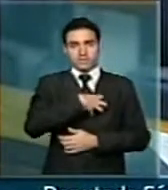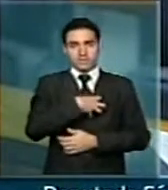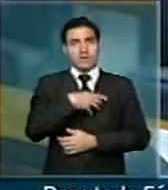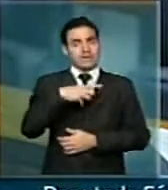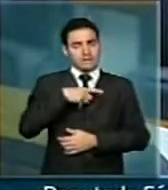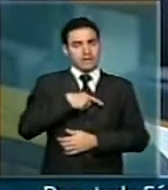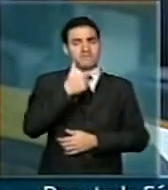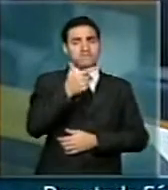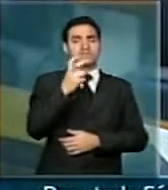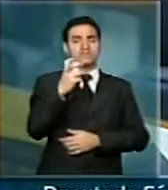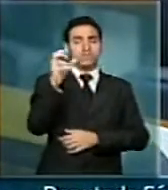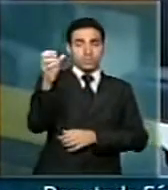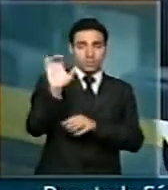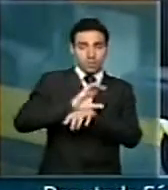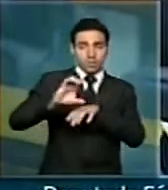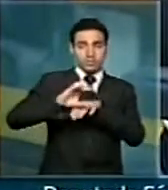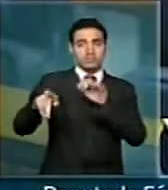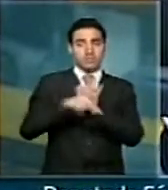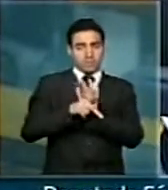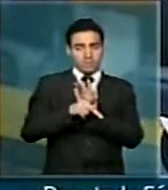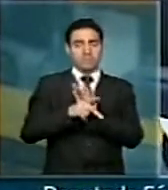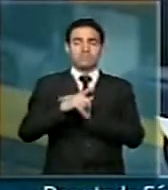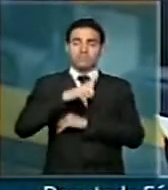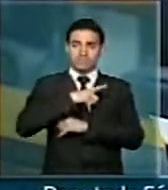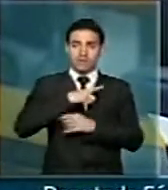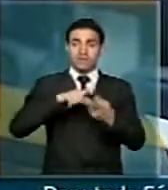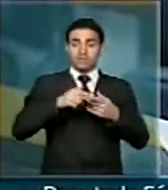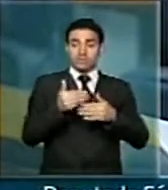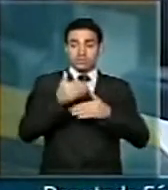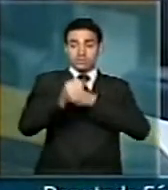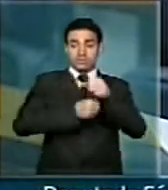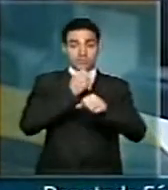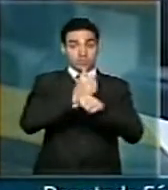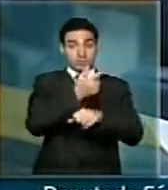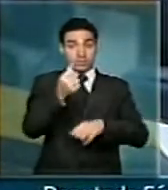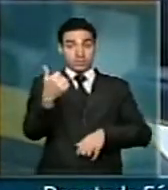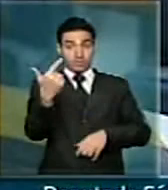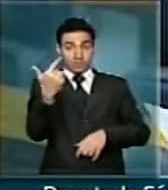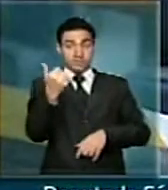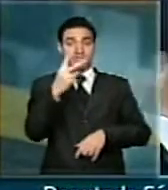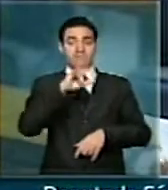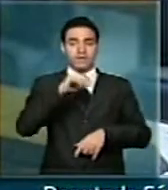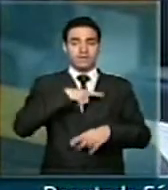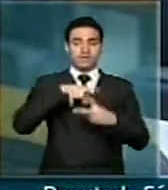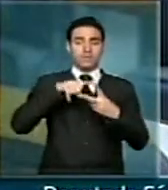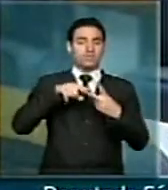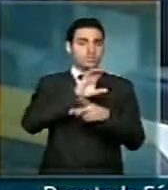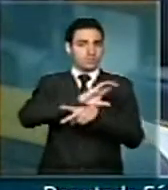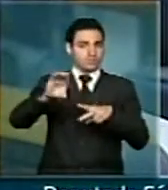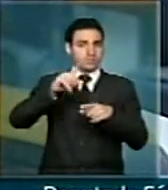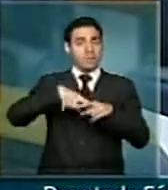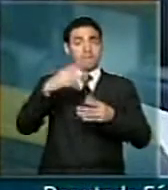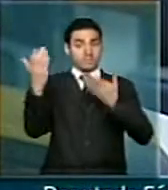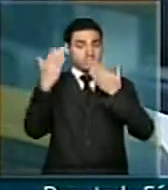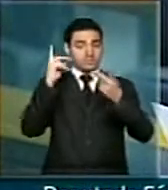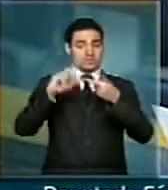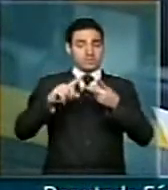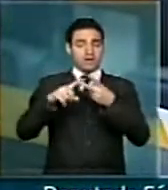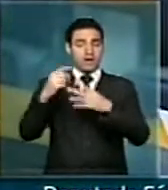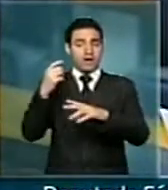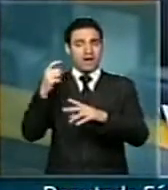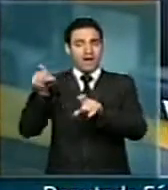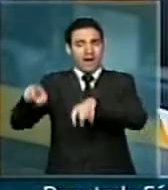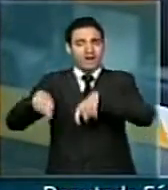25 cursos de graduação e irá iniciar em 2012 dois novos cursos, o de psicologia e o de agronomia, com ênfase